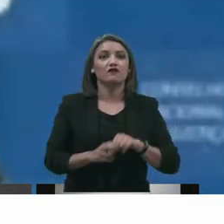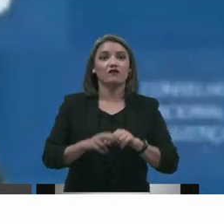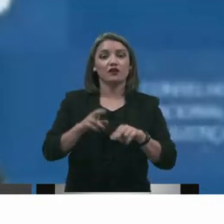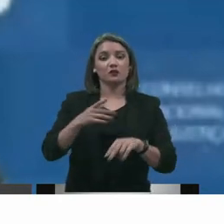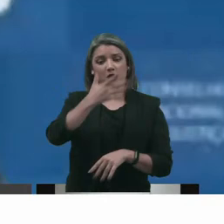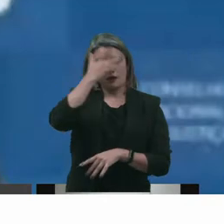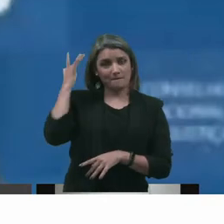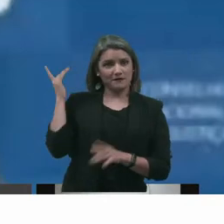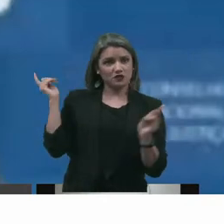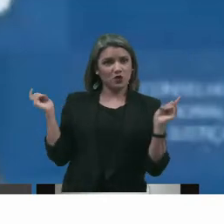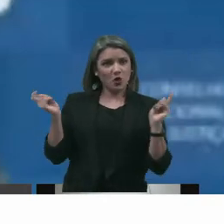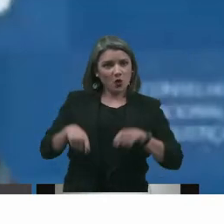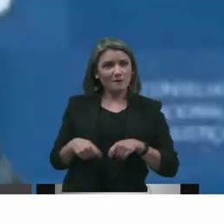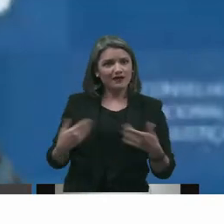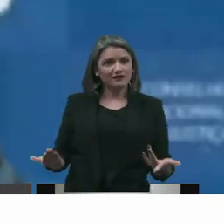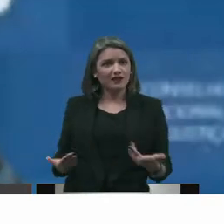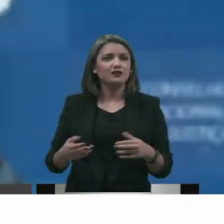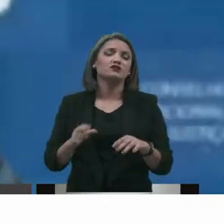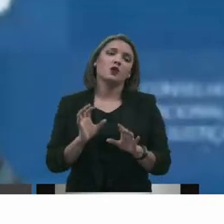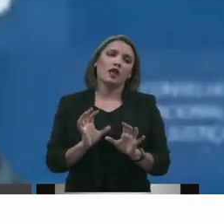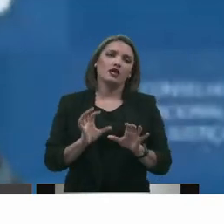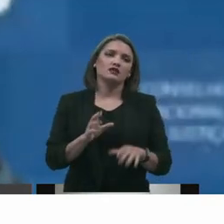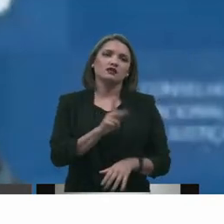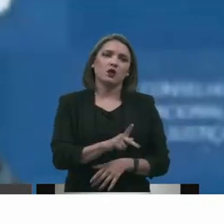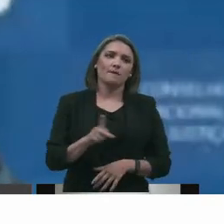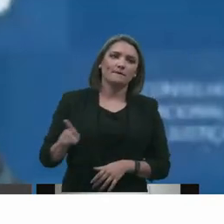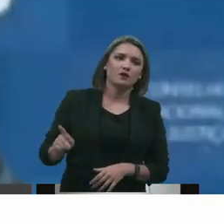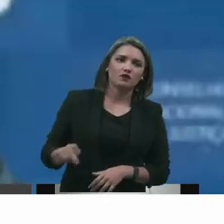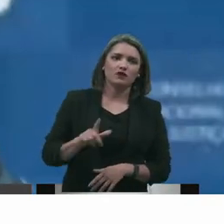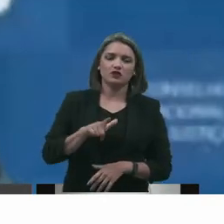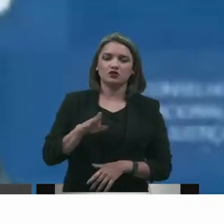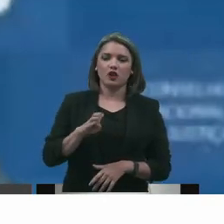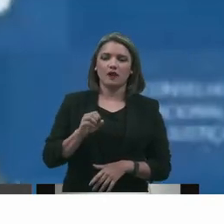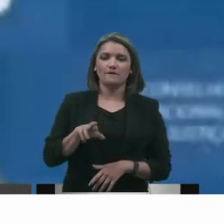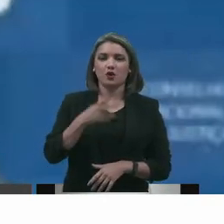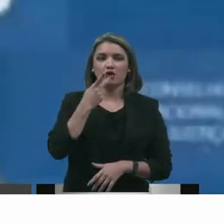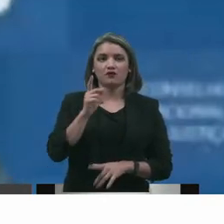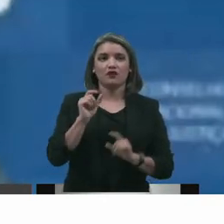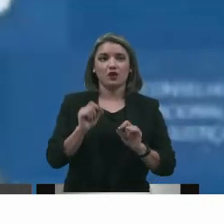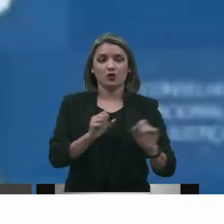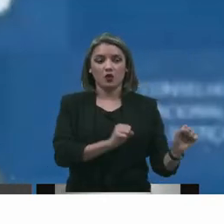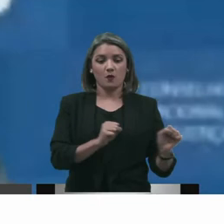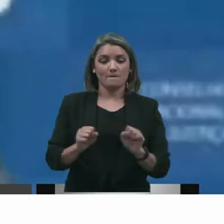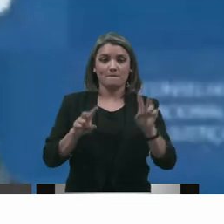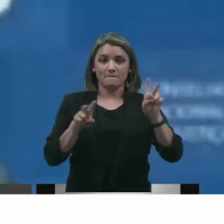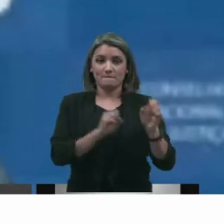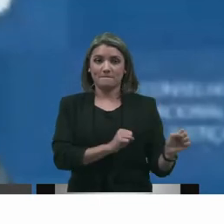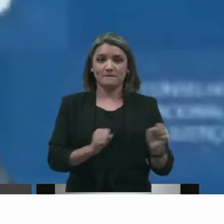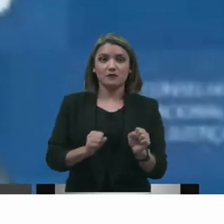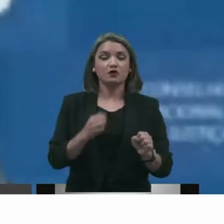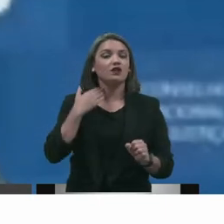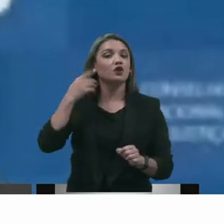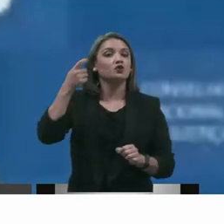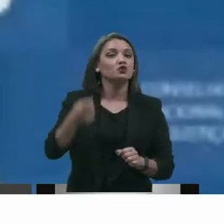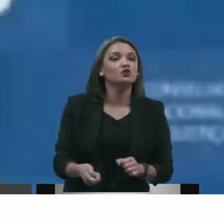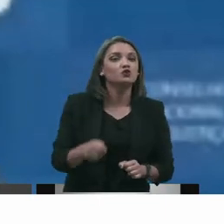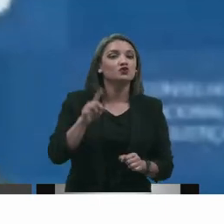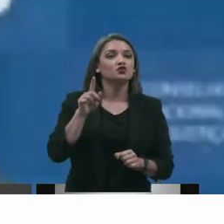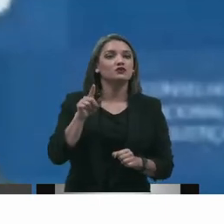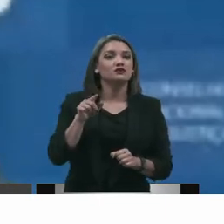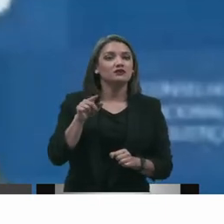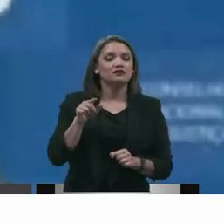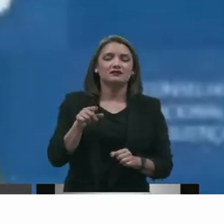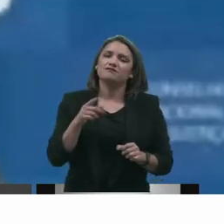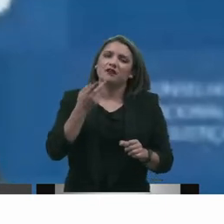competente. Assim, é que o professor Georges Lavaux designou o poder do juiz como um pouvoir